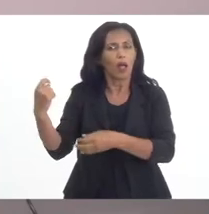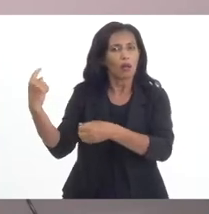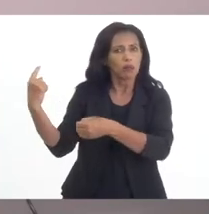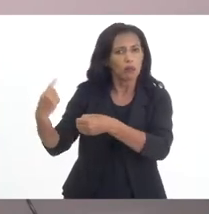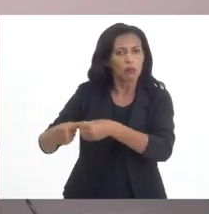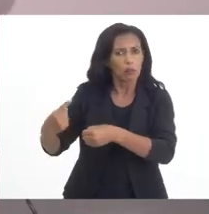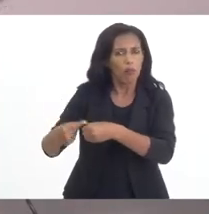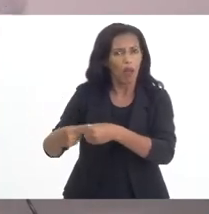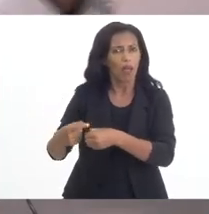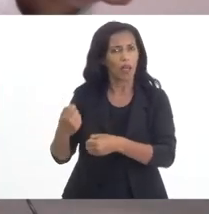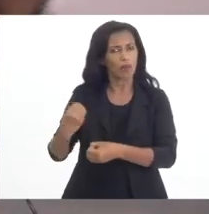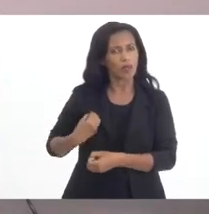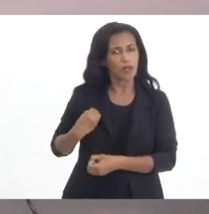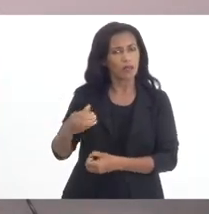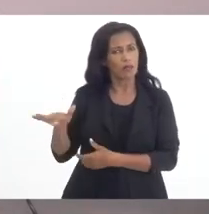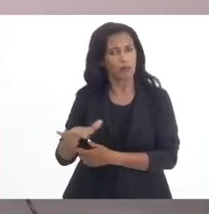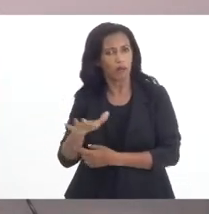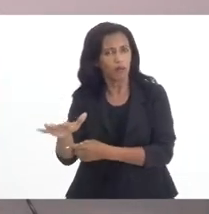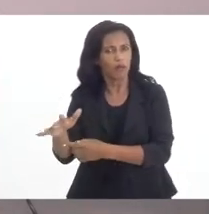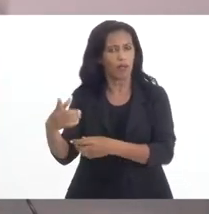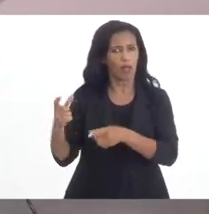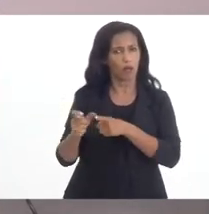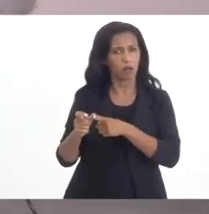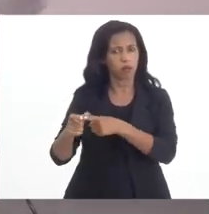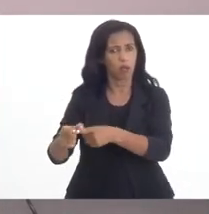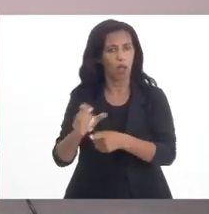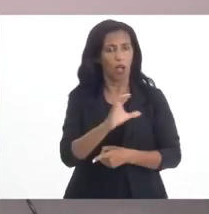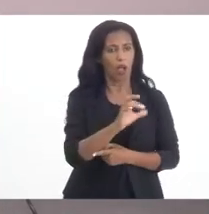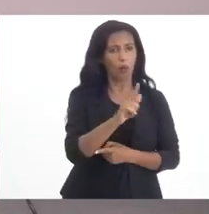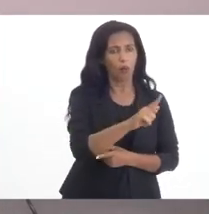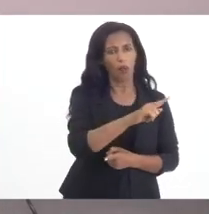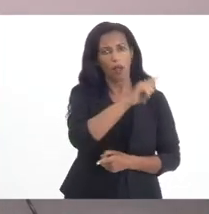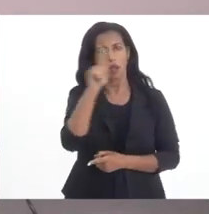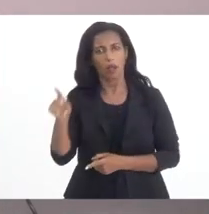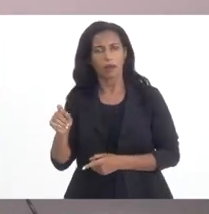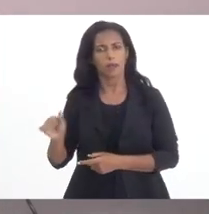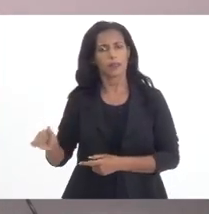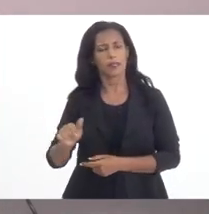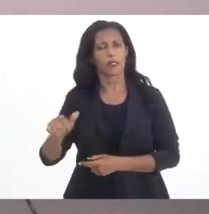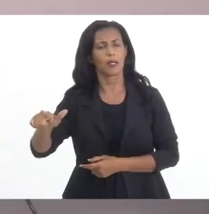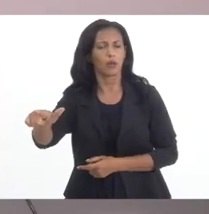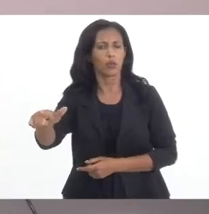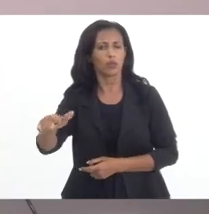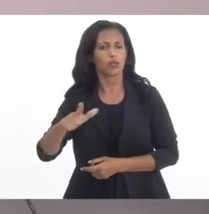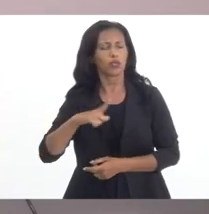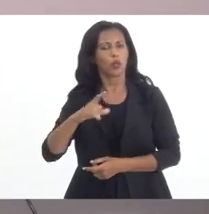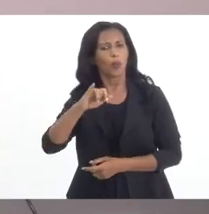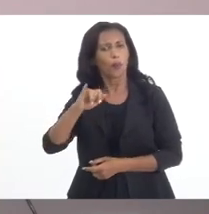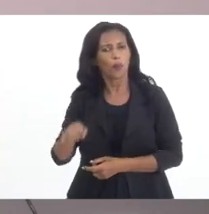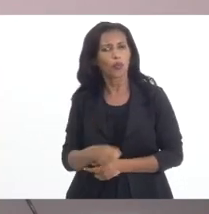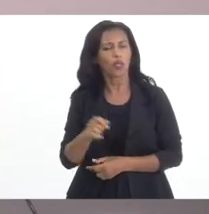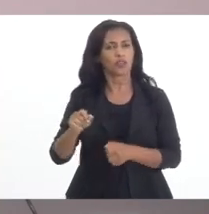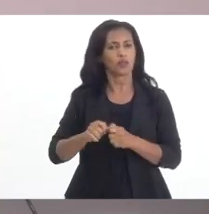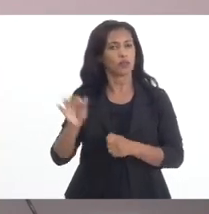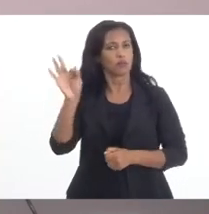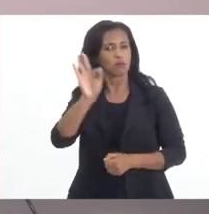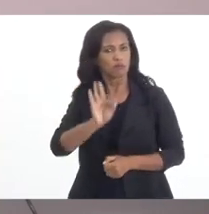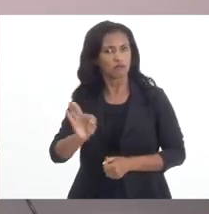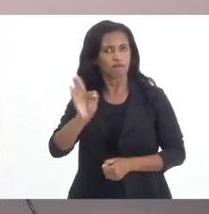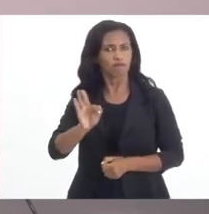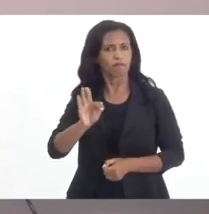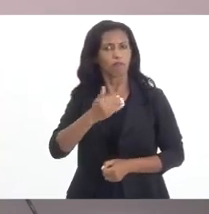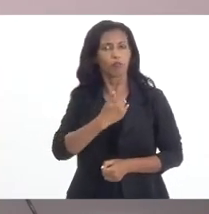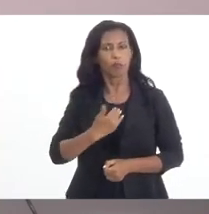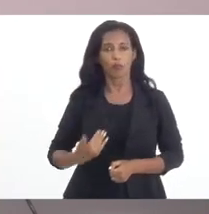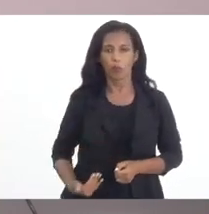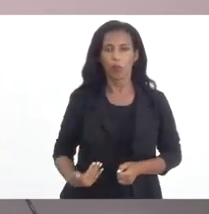na periferia, que mora na Zona Oeste, de Campo Grande a Santa Cruz, dele ter oportunidade de fazer uma faculdade